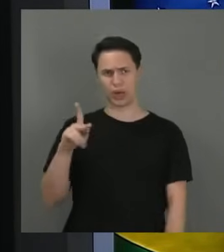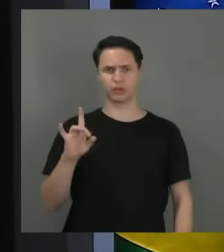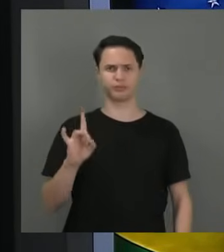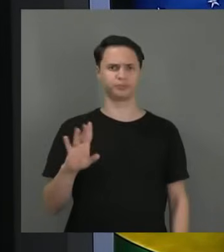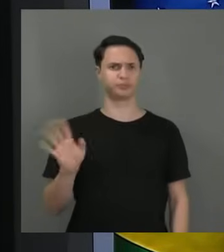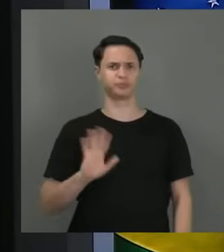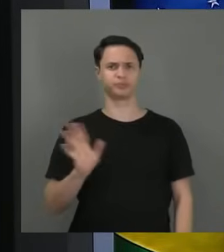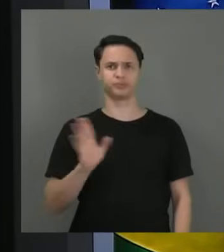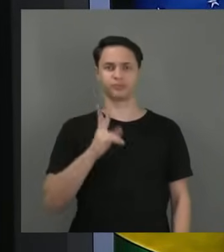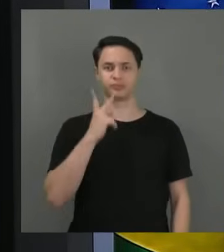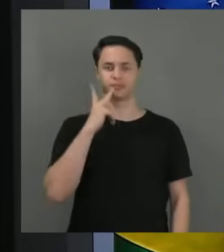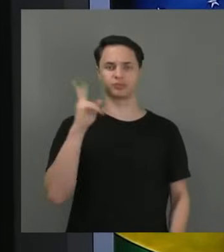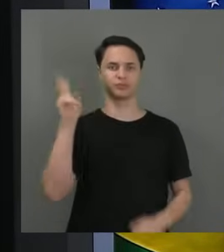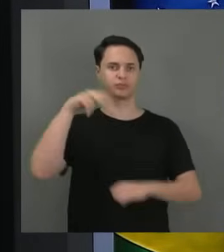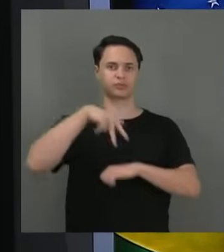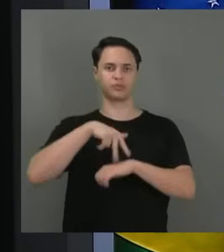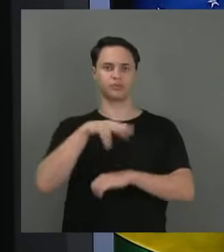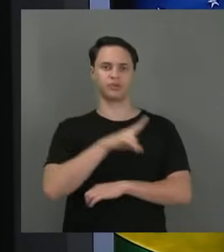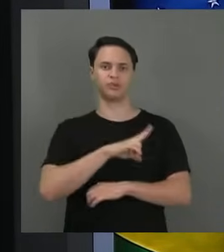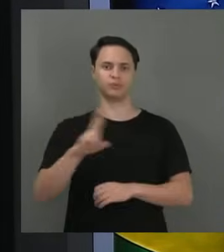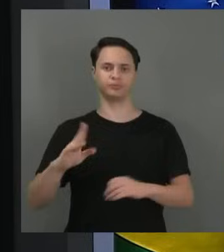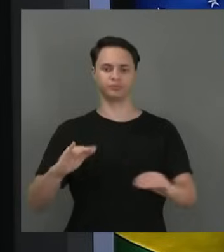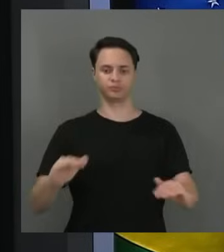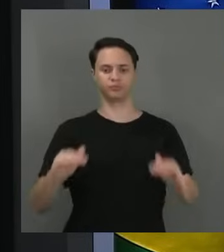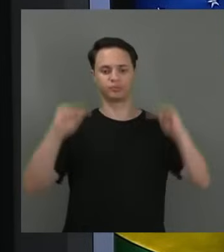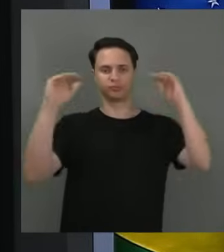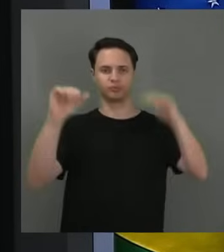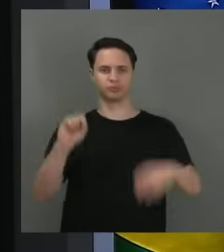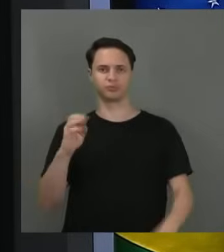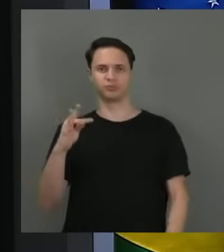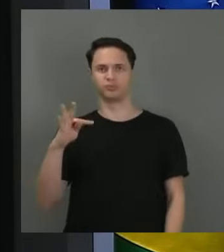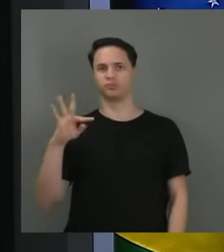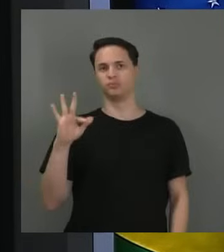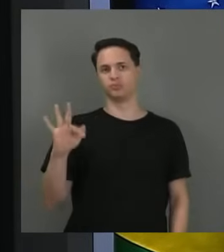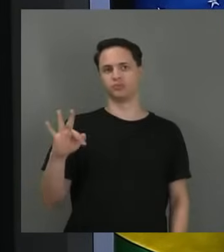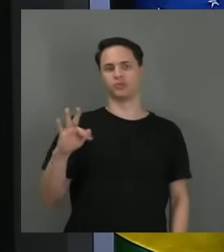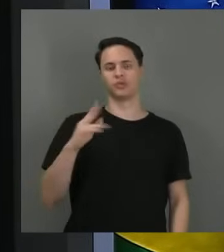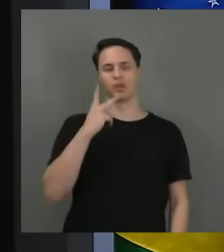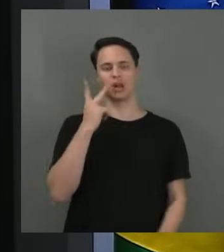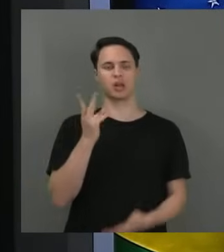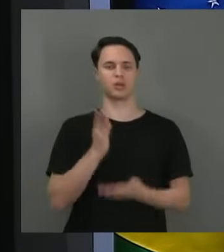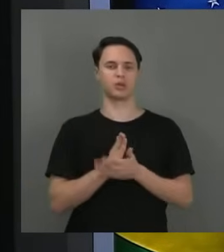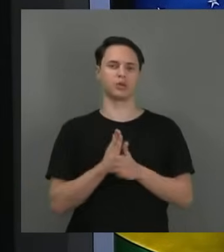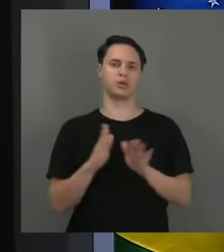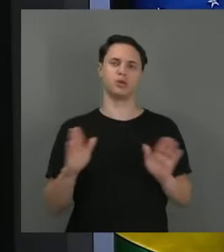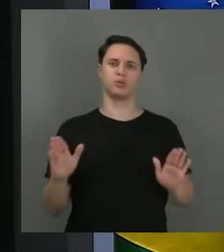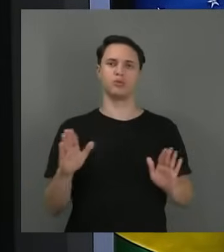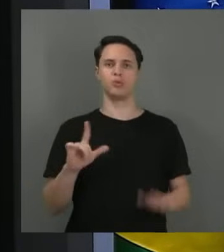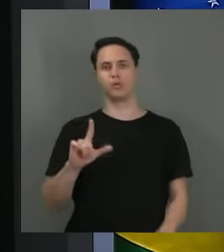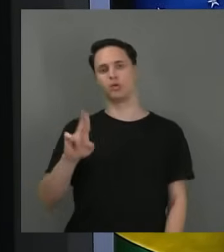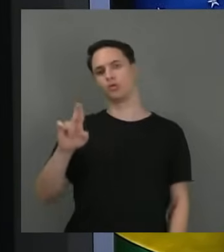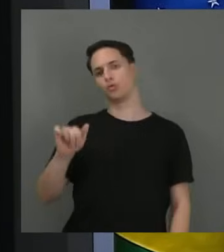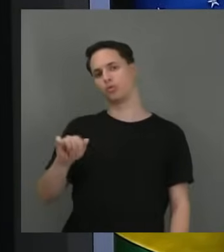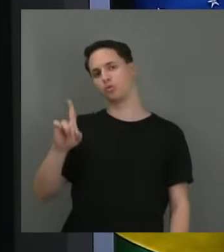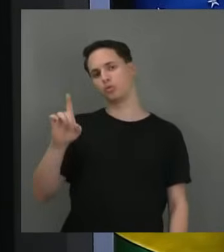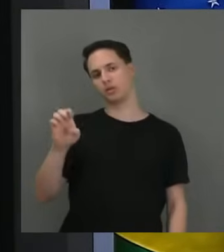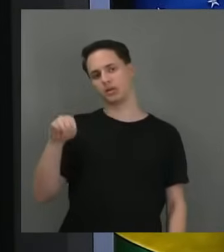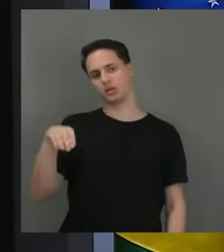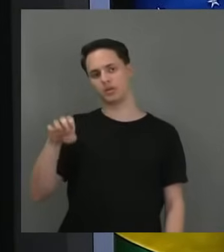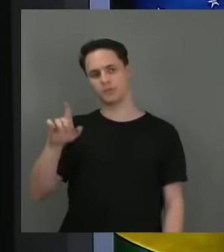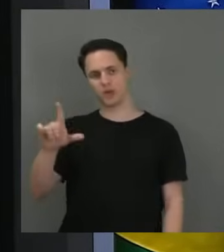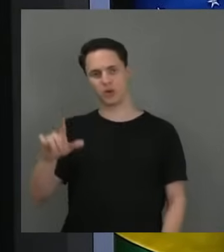fala sempre em nome de toda a Suprema Corte, dizendo: acabou a lua de